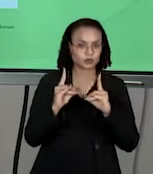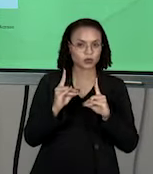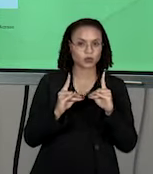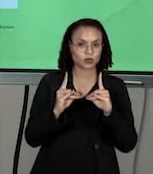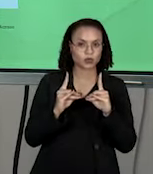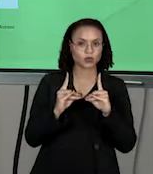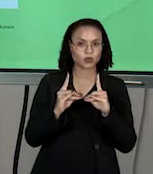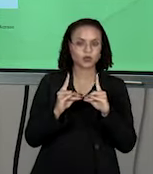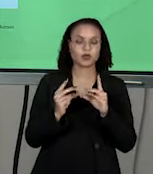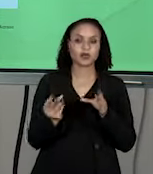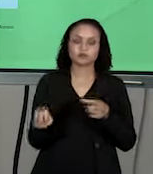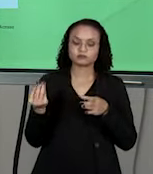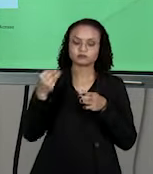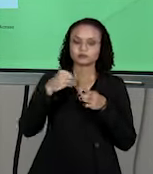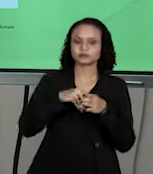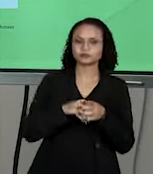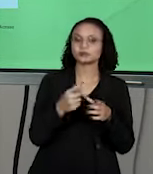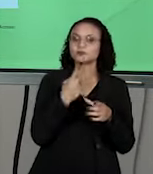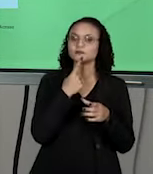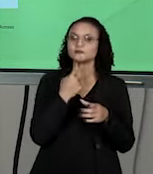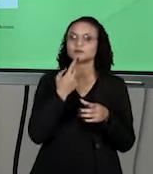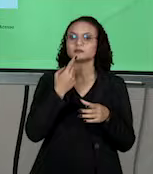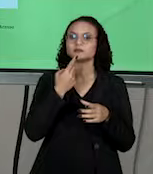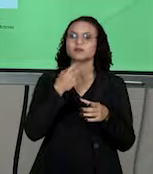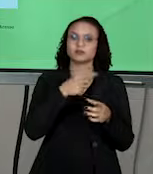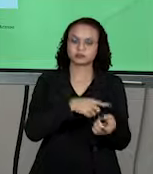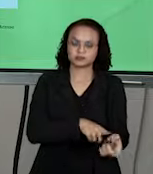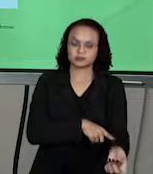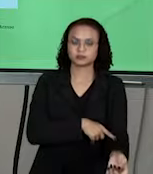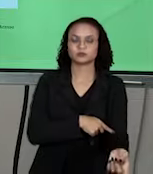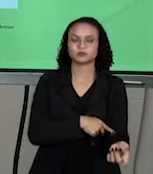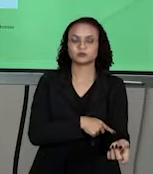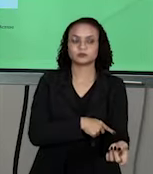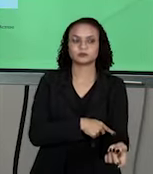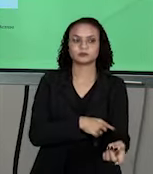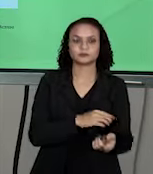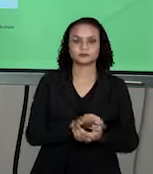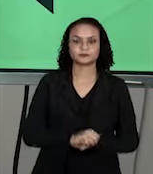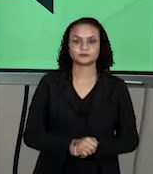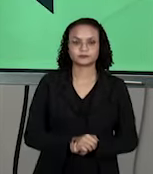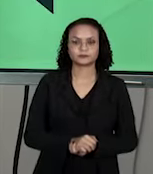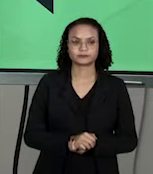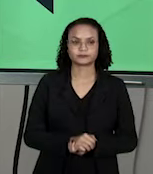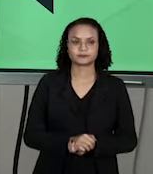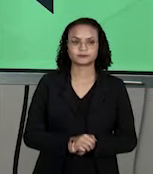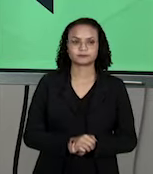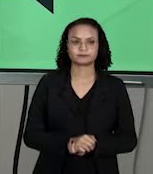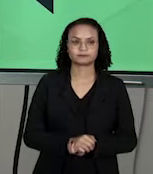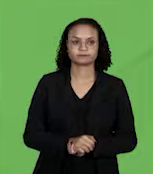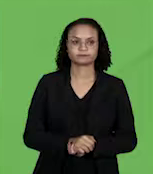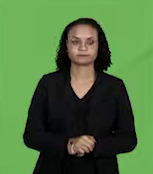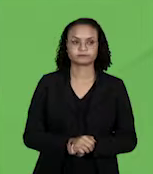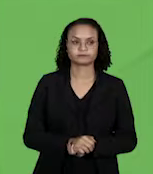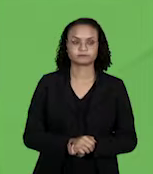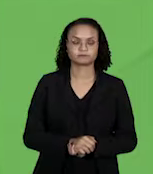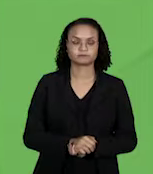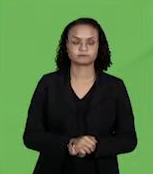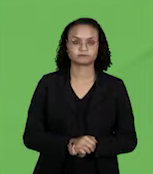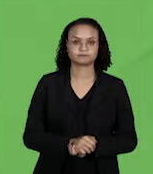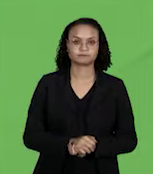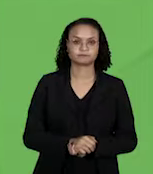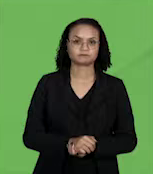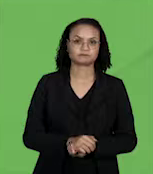lançar diretamente nos vasos sanguíneos, tá? Ou nos tecidos. Bom, como eu